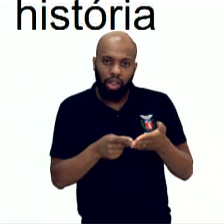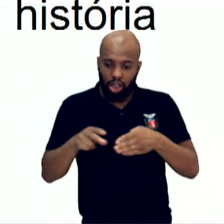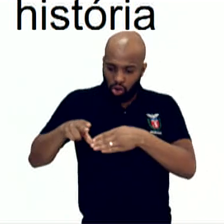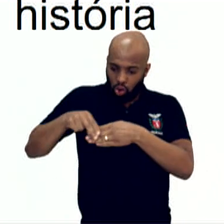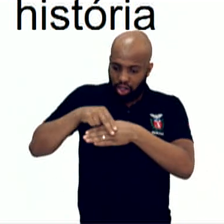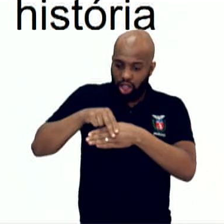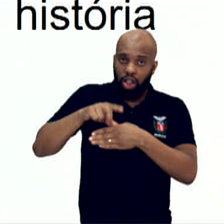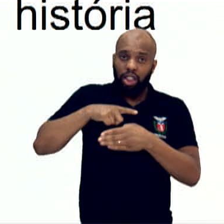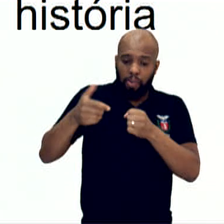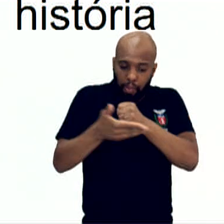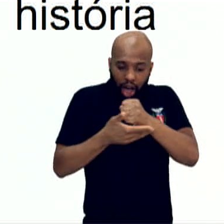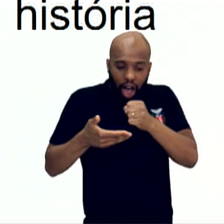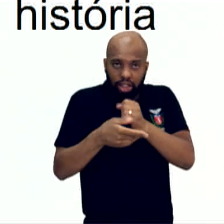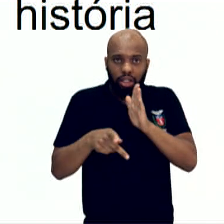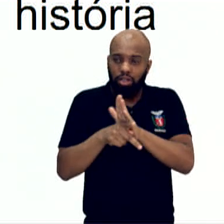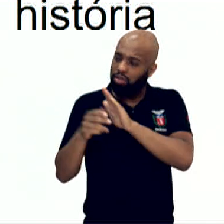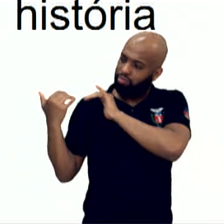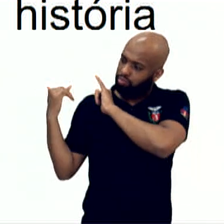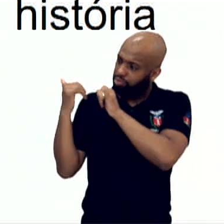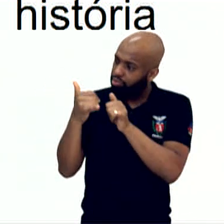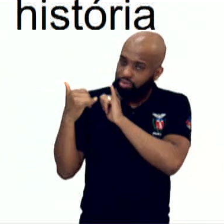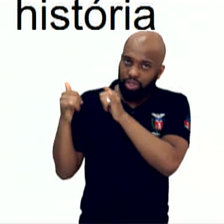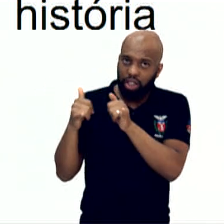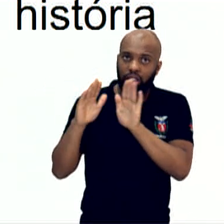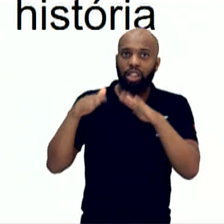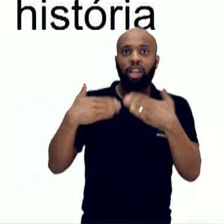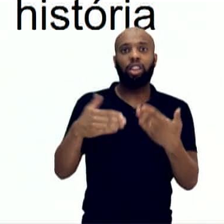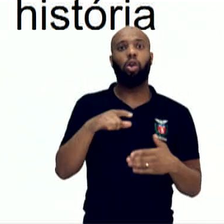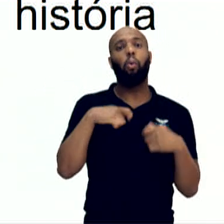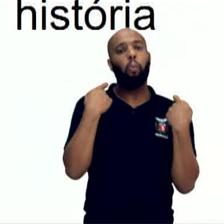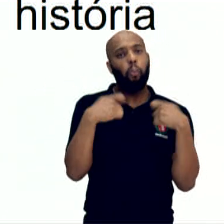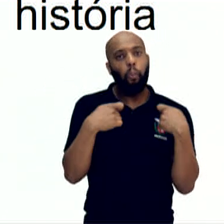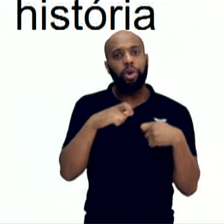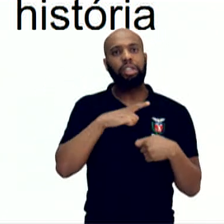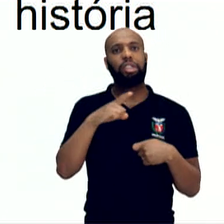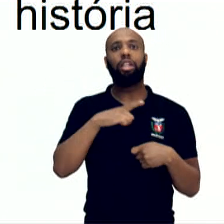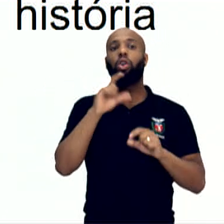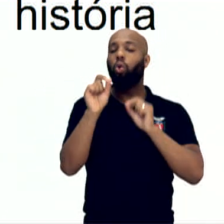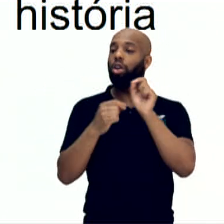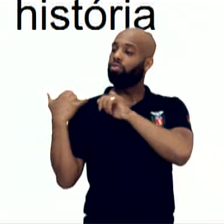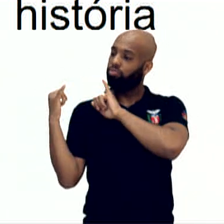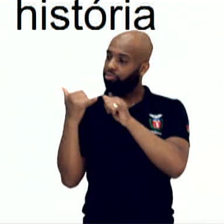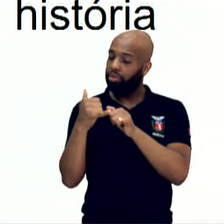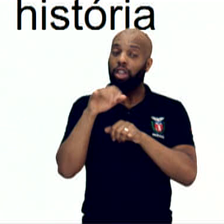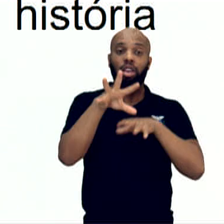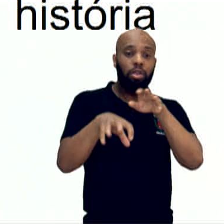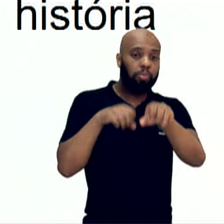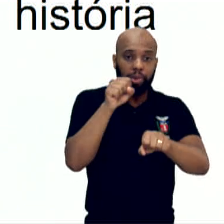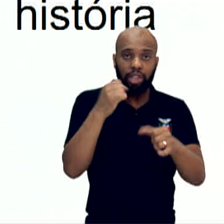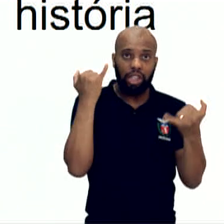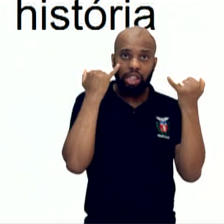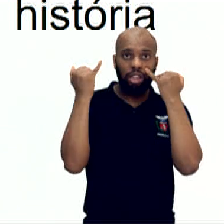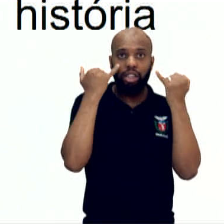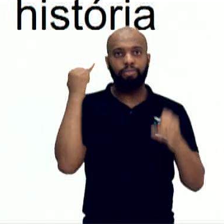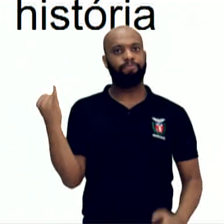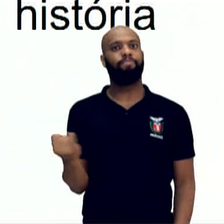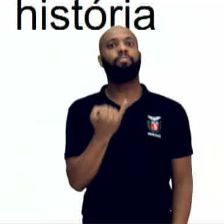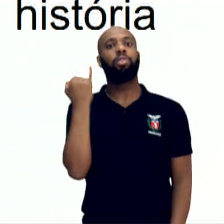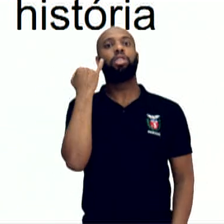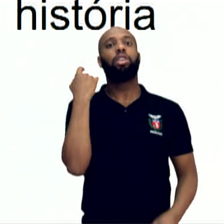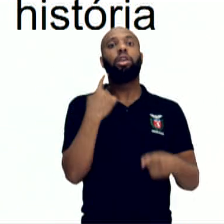né? Os versos terão como tema a história da lenda. Selecione as informações mais importantes,